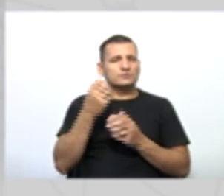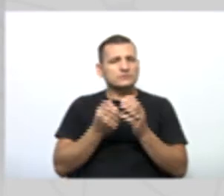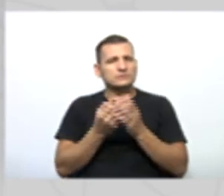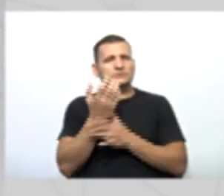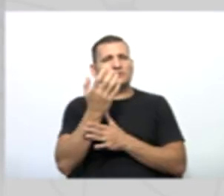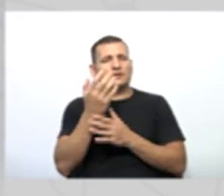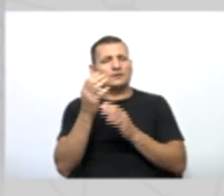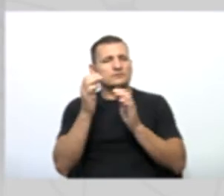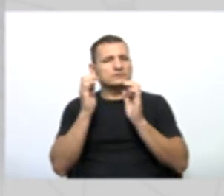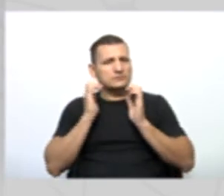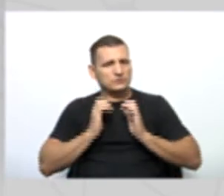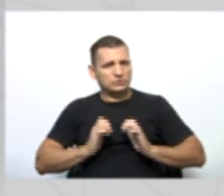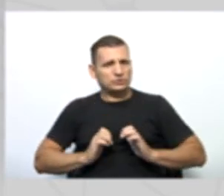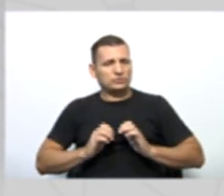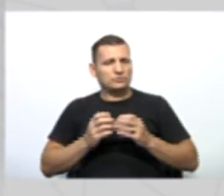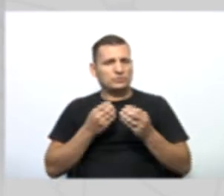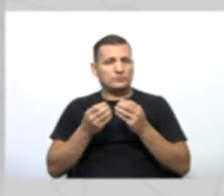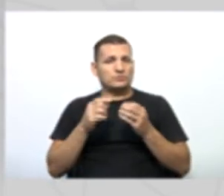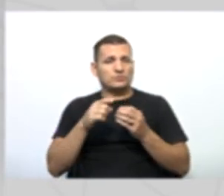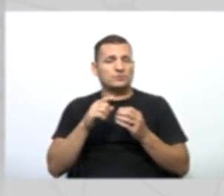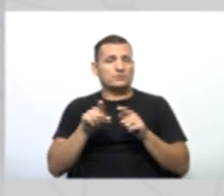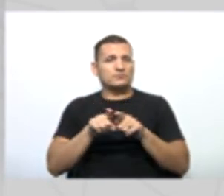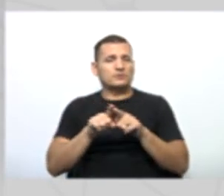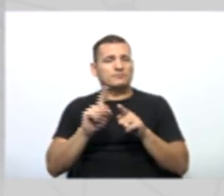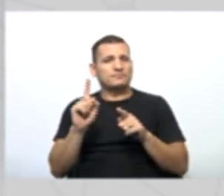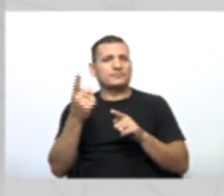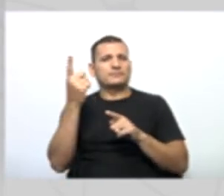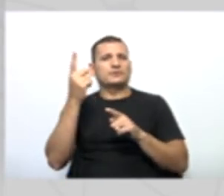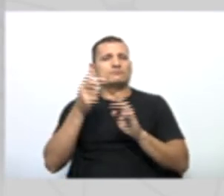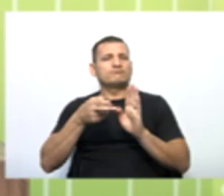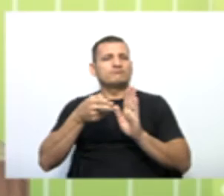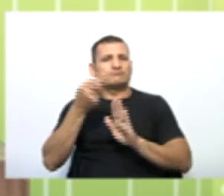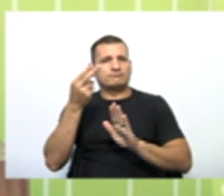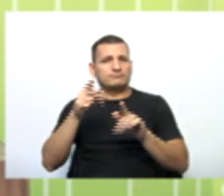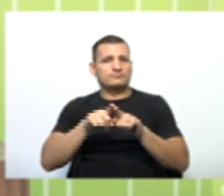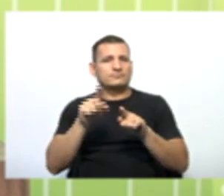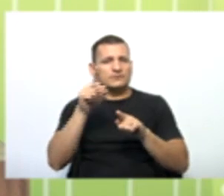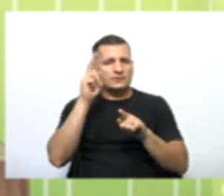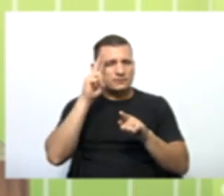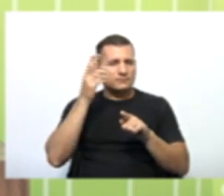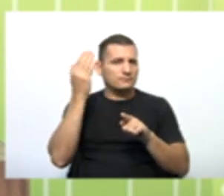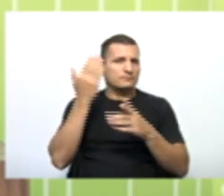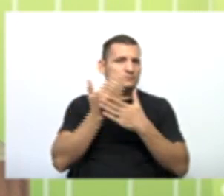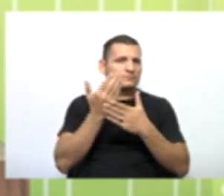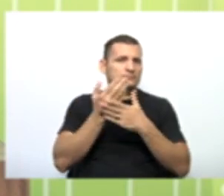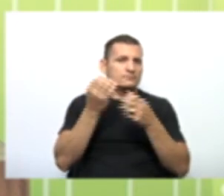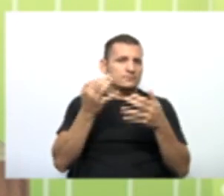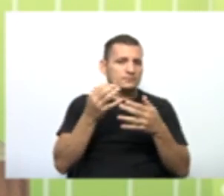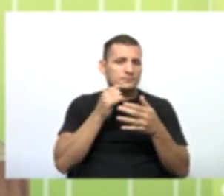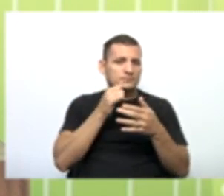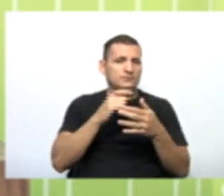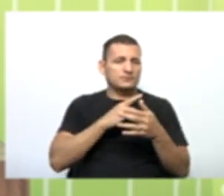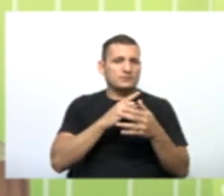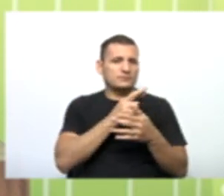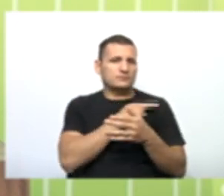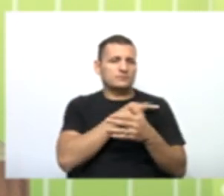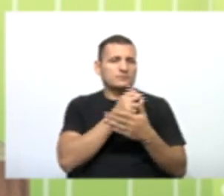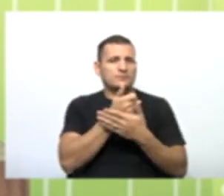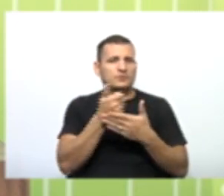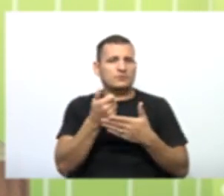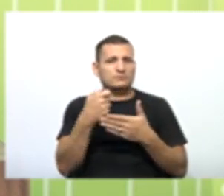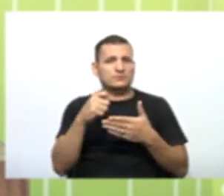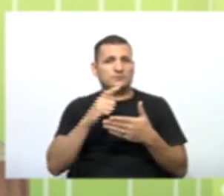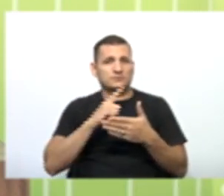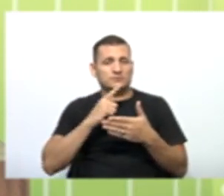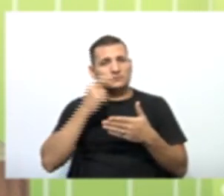primeiro critério. Lembra que na aula passada nós falamos que para haver responsabilidade moral tem que ter consciência,